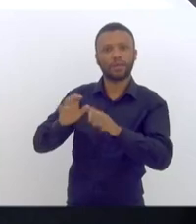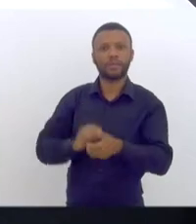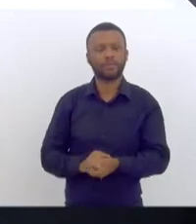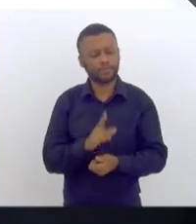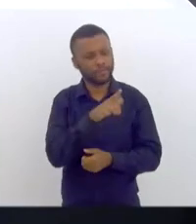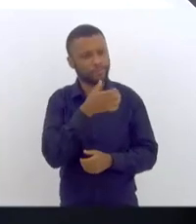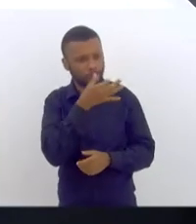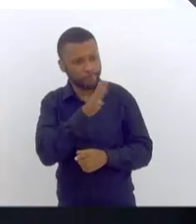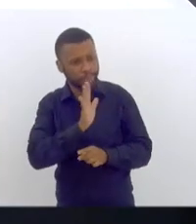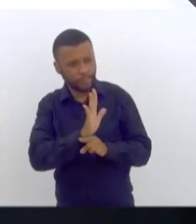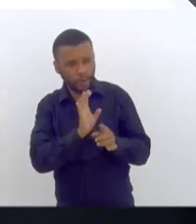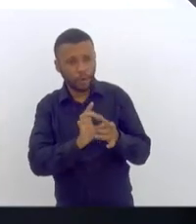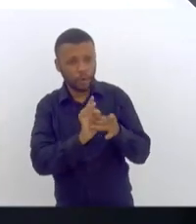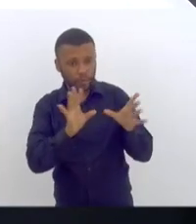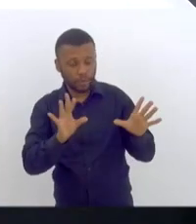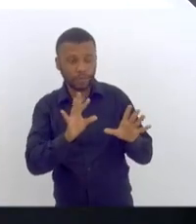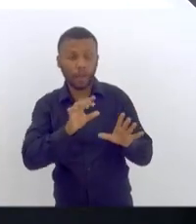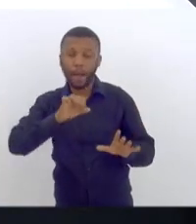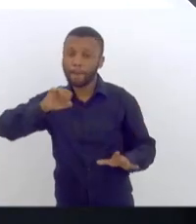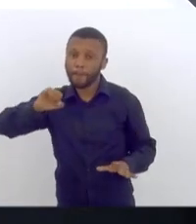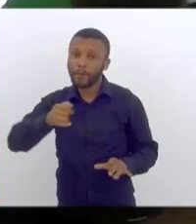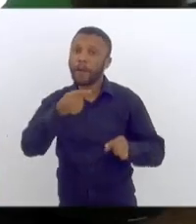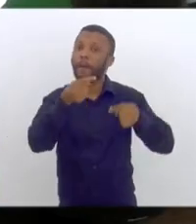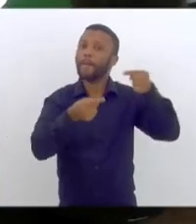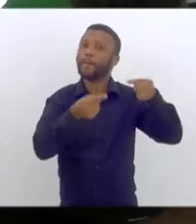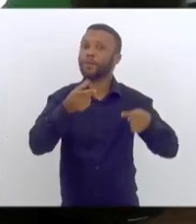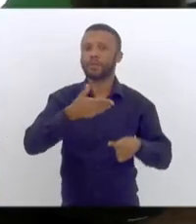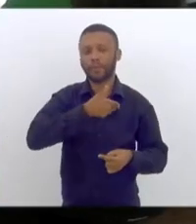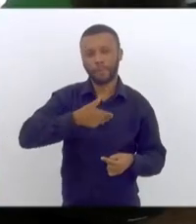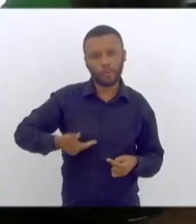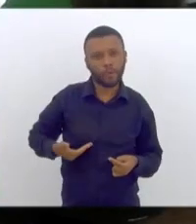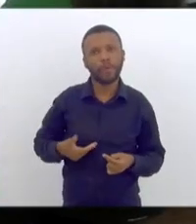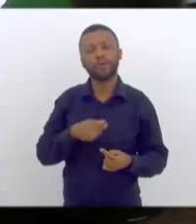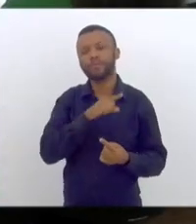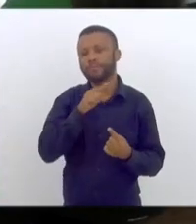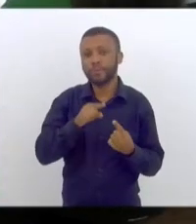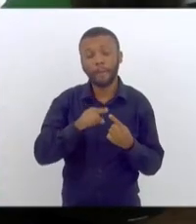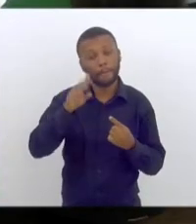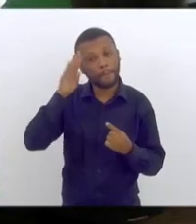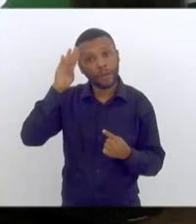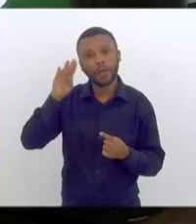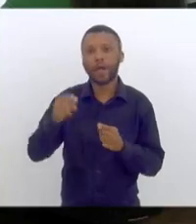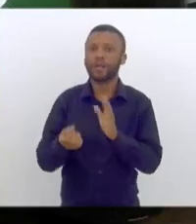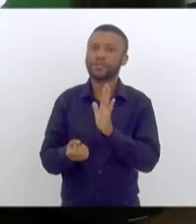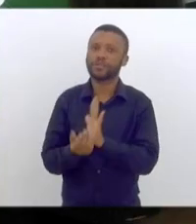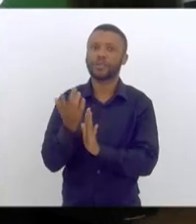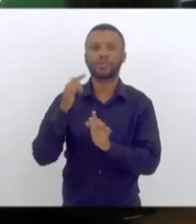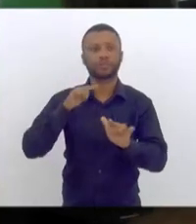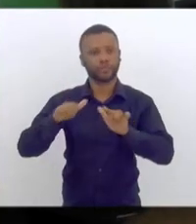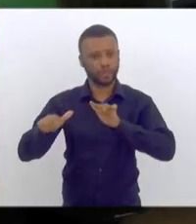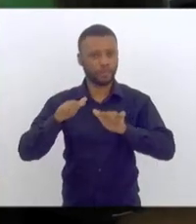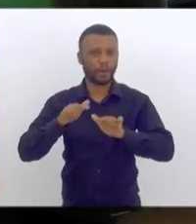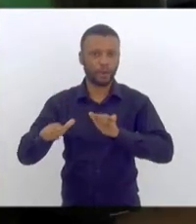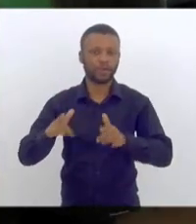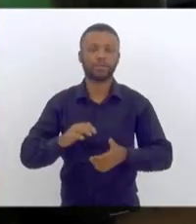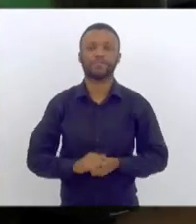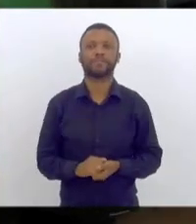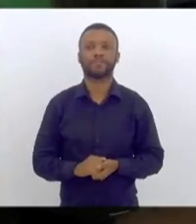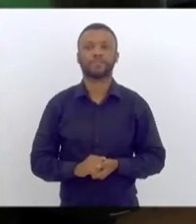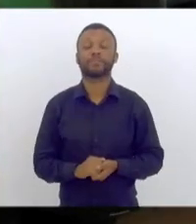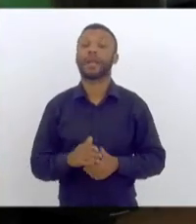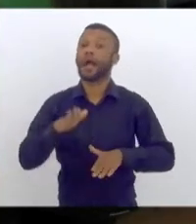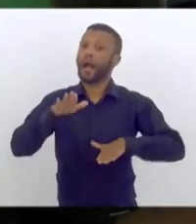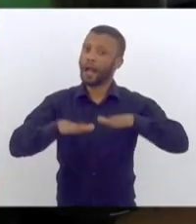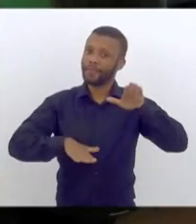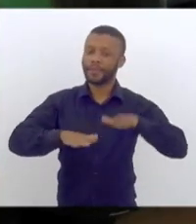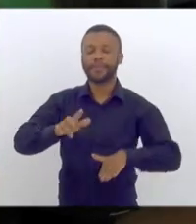limites da política pública e da Meta inclusive com relação à geração de emprego às